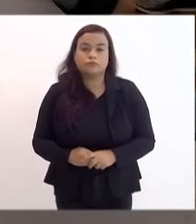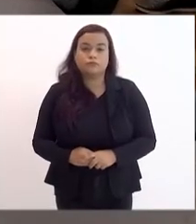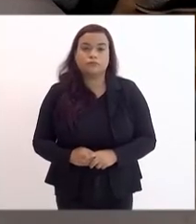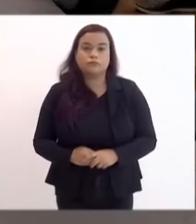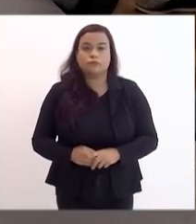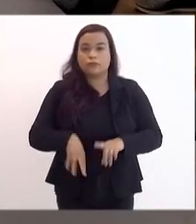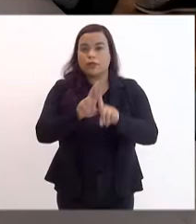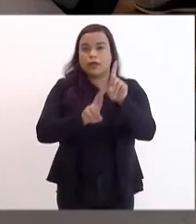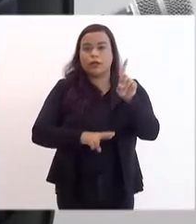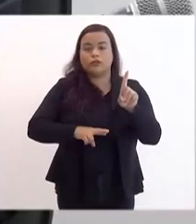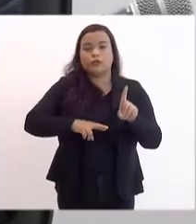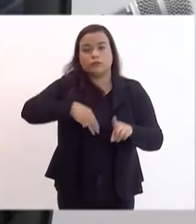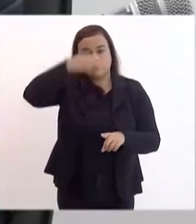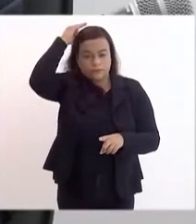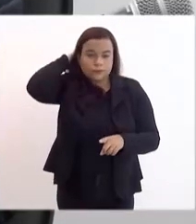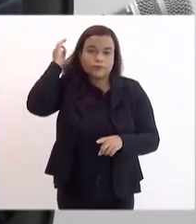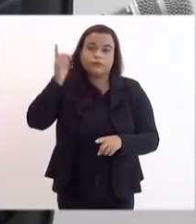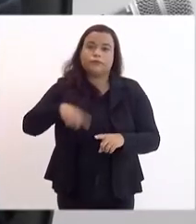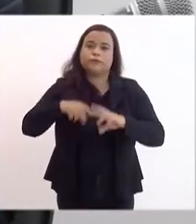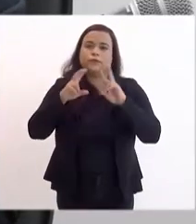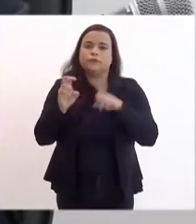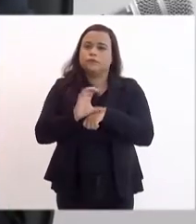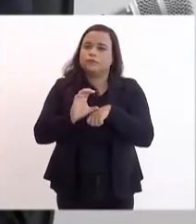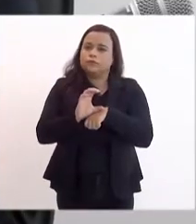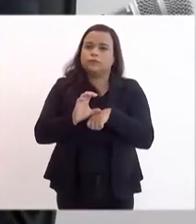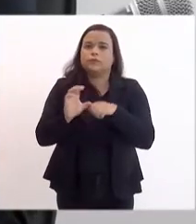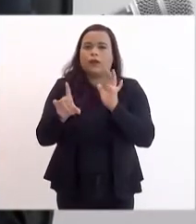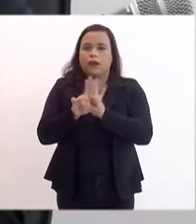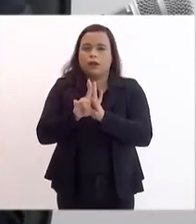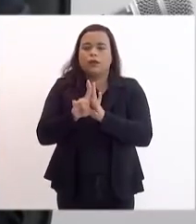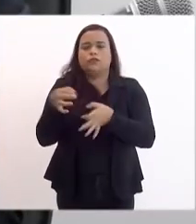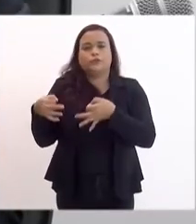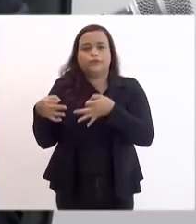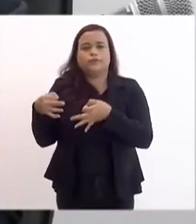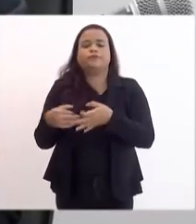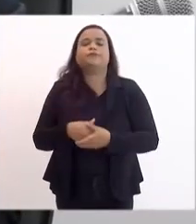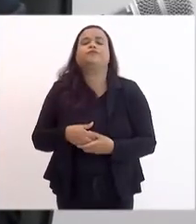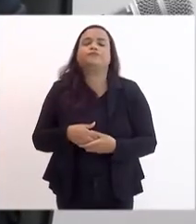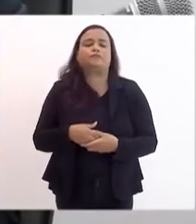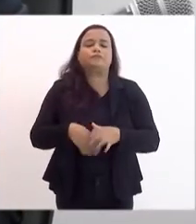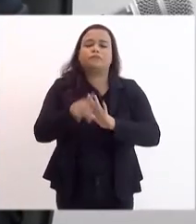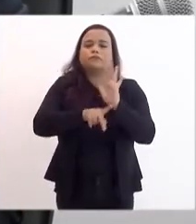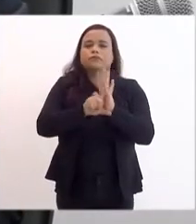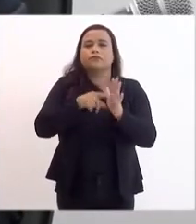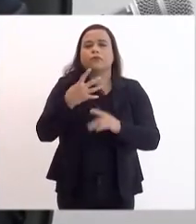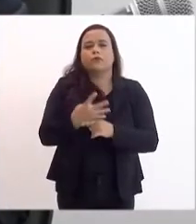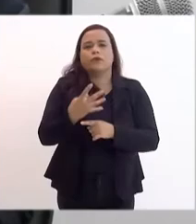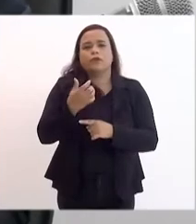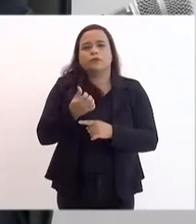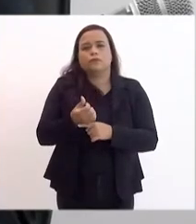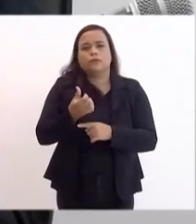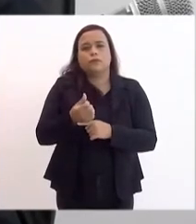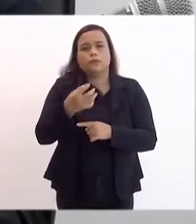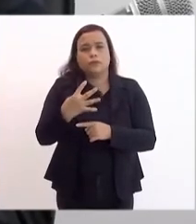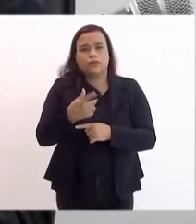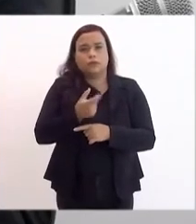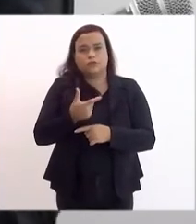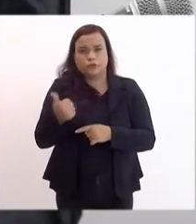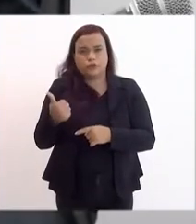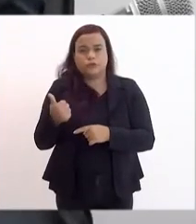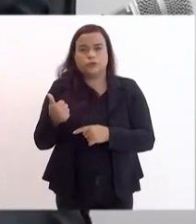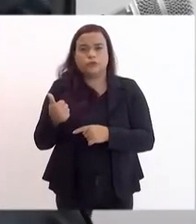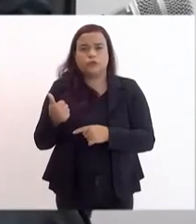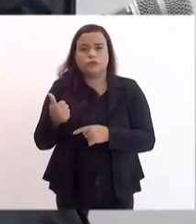Relator deputado Márcio Pacheco, constitucionalidade, legalidade e juridicidade. Projeto de lei 4664-2021, autoria do deputado Felipe Soares.